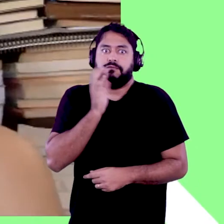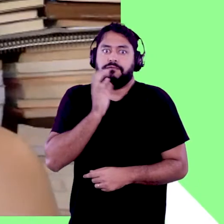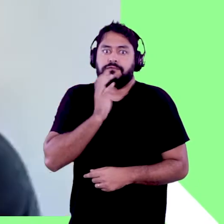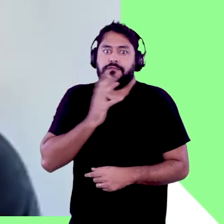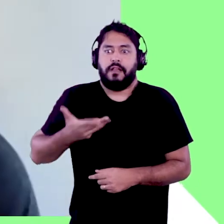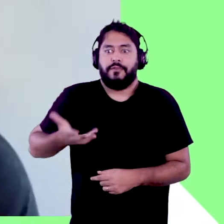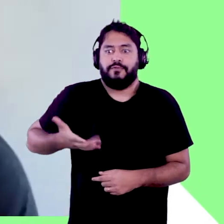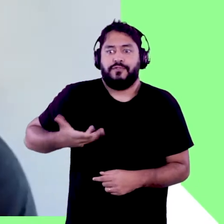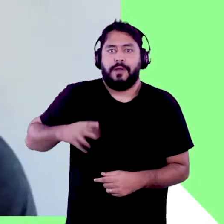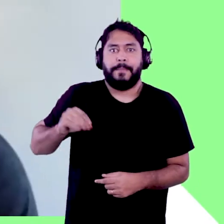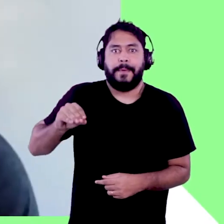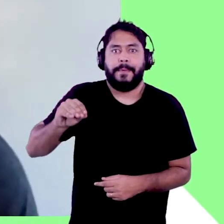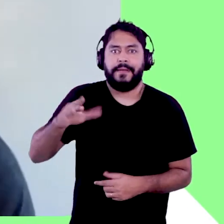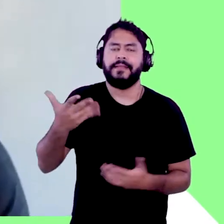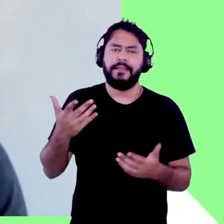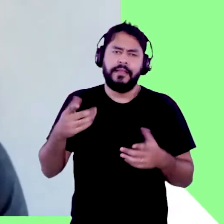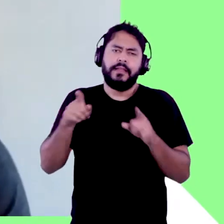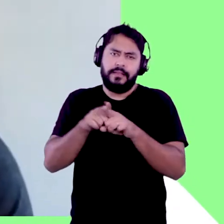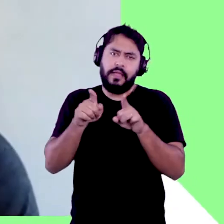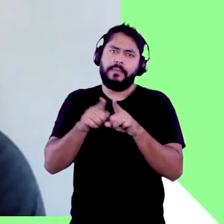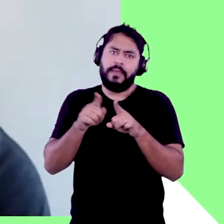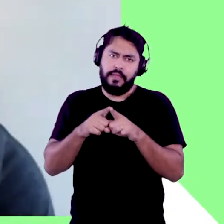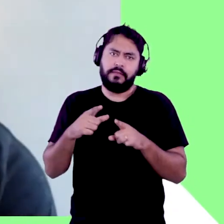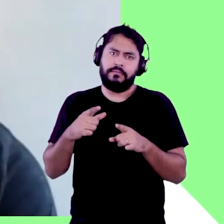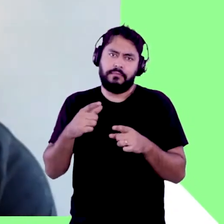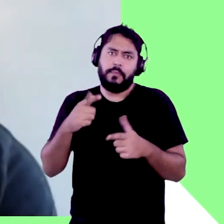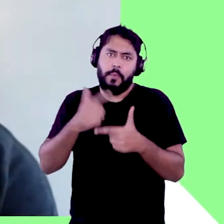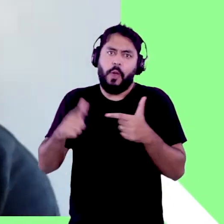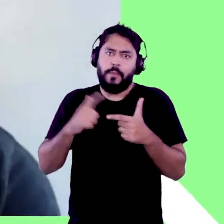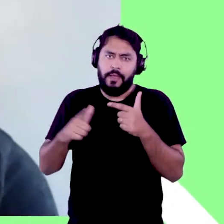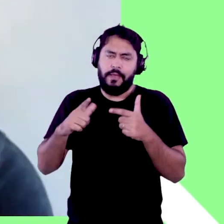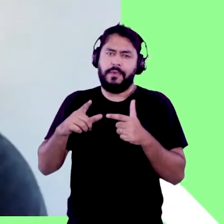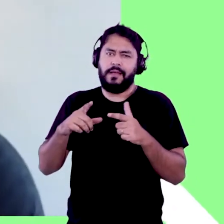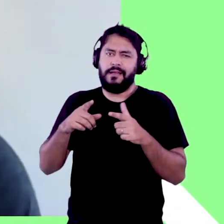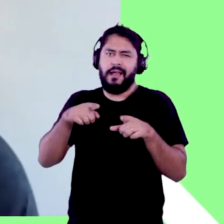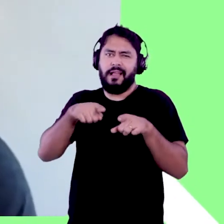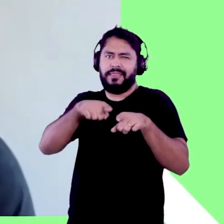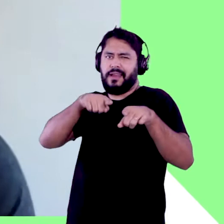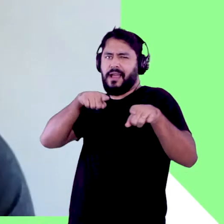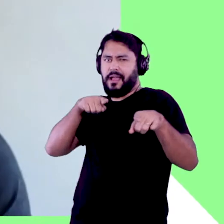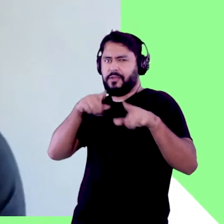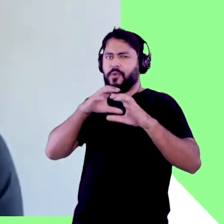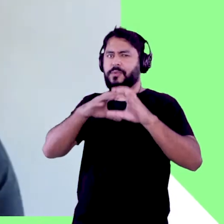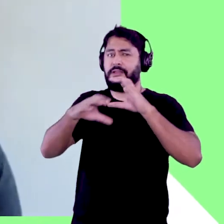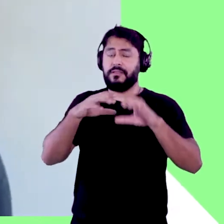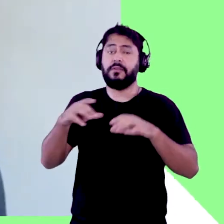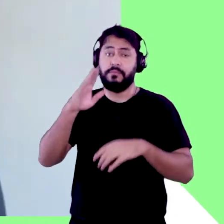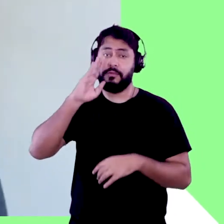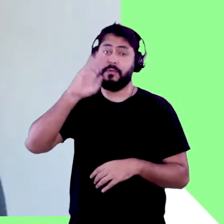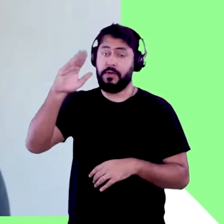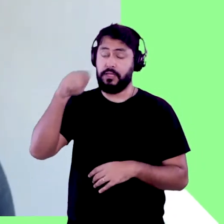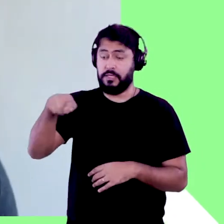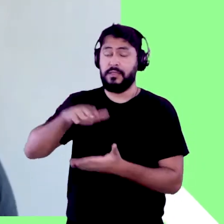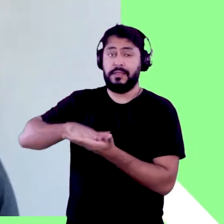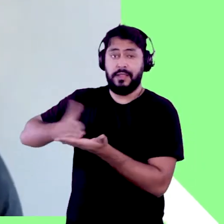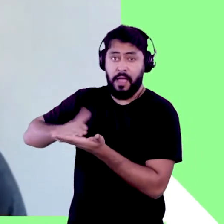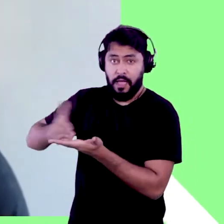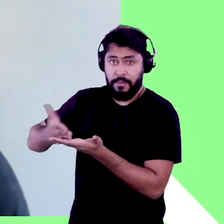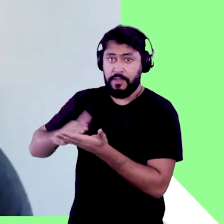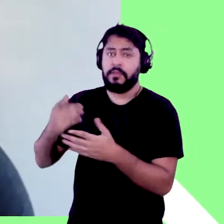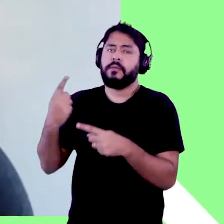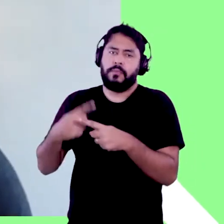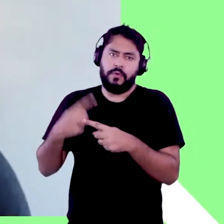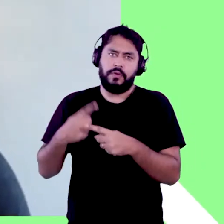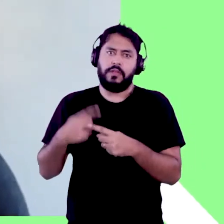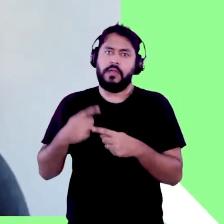e por questões de delay também, de comunicação, principalmente aí com as intérpretes, porque a gente às vezes tem uma disparidade aí da